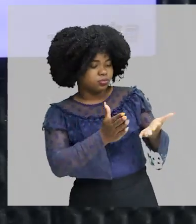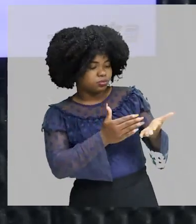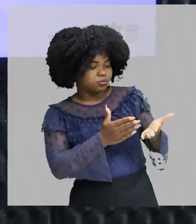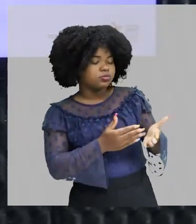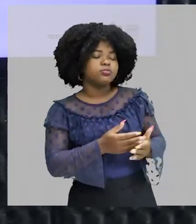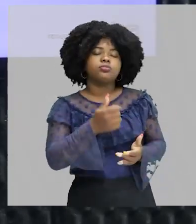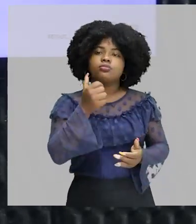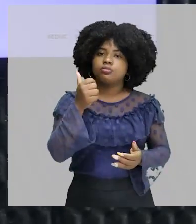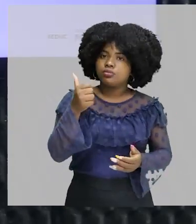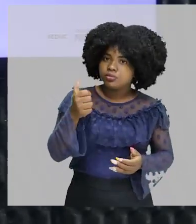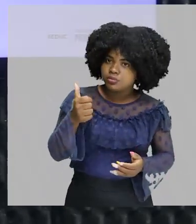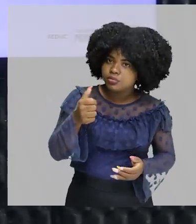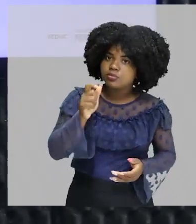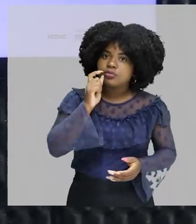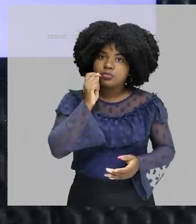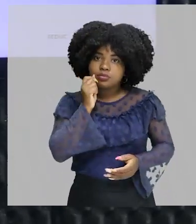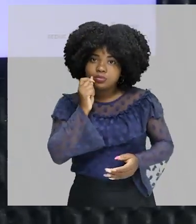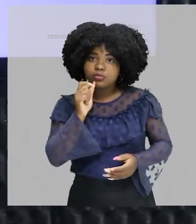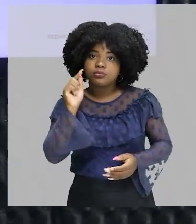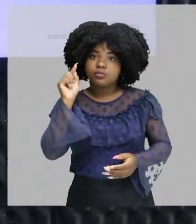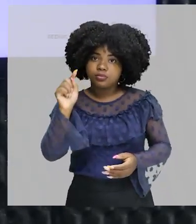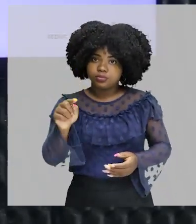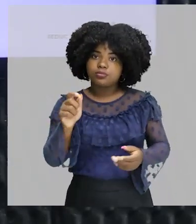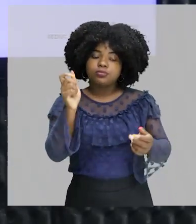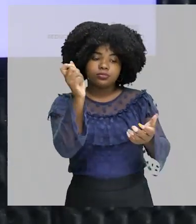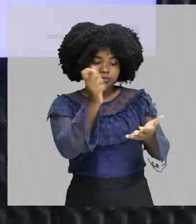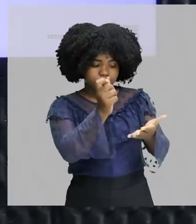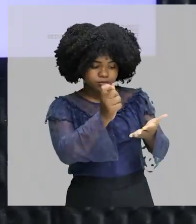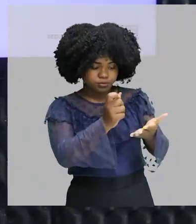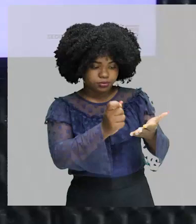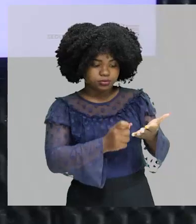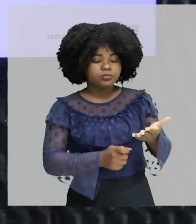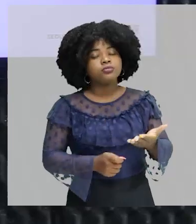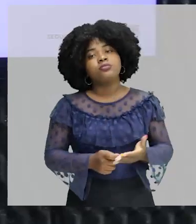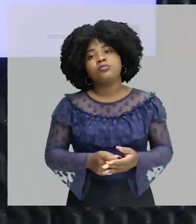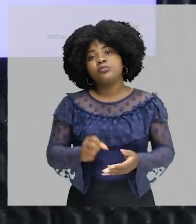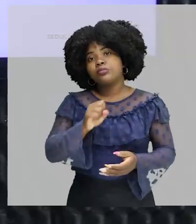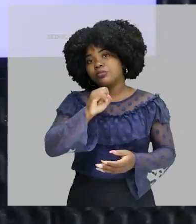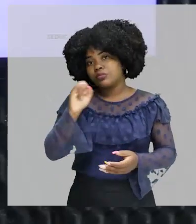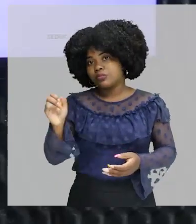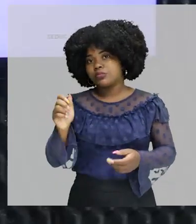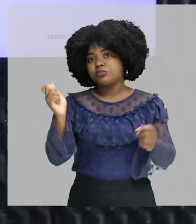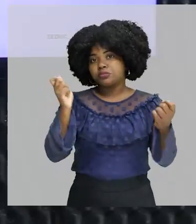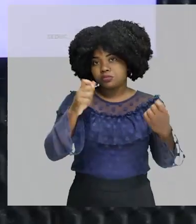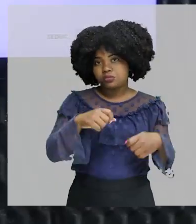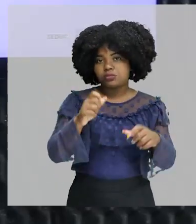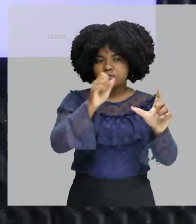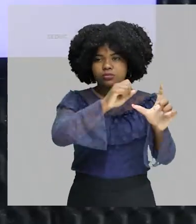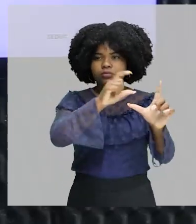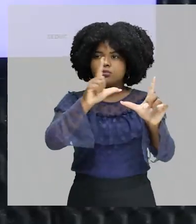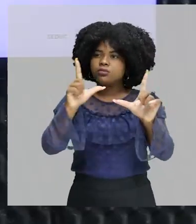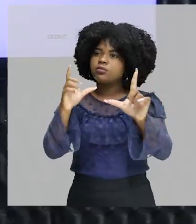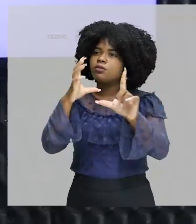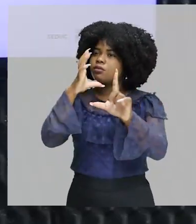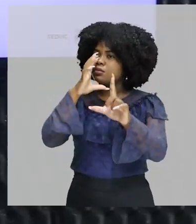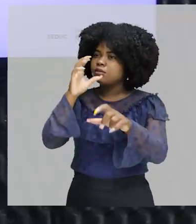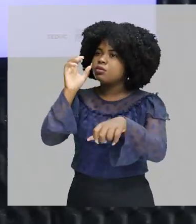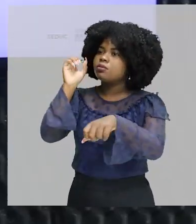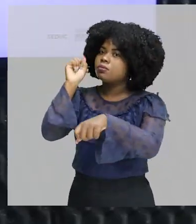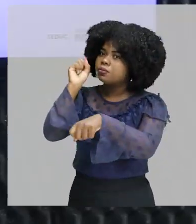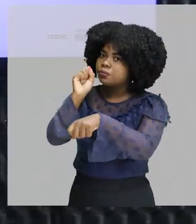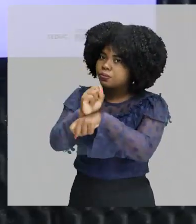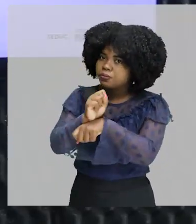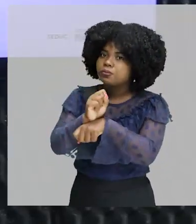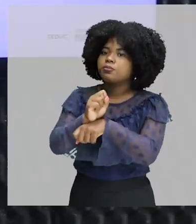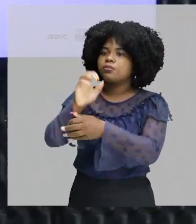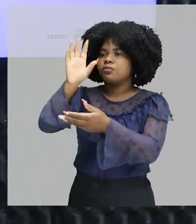suas devidas anotações. E sempre que for possível, né, aquela figura, aquele gráfico que chamar a sua